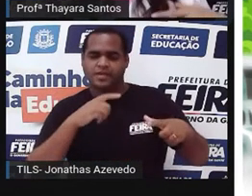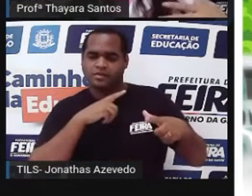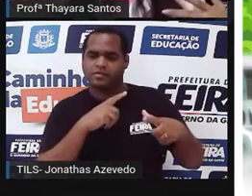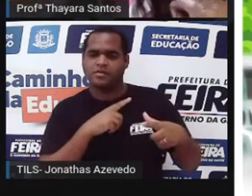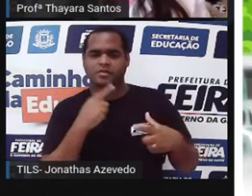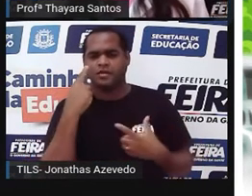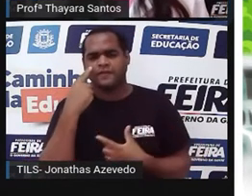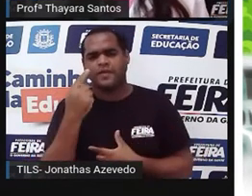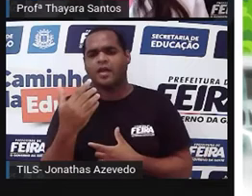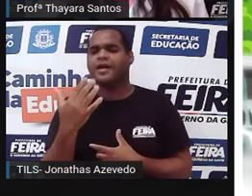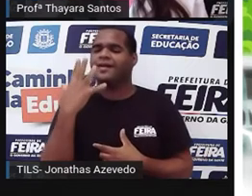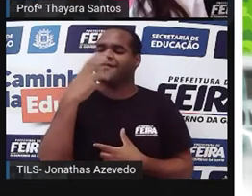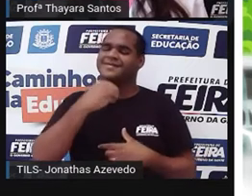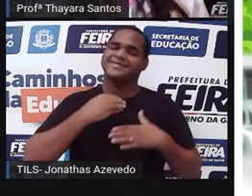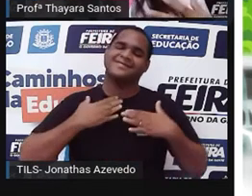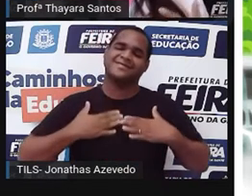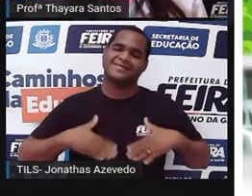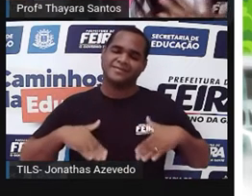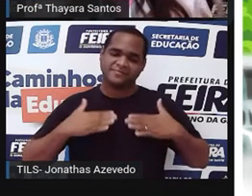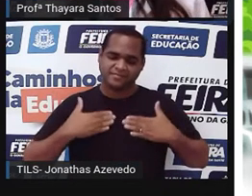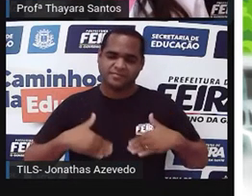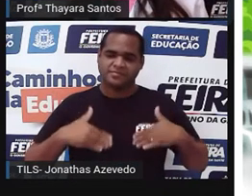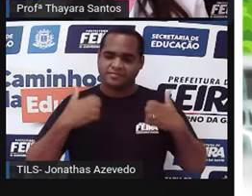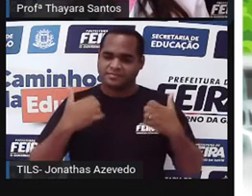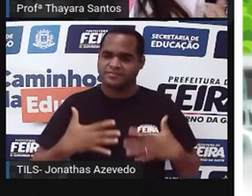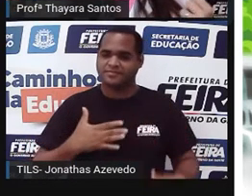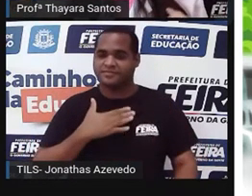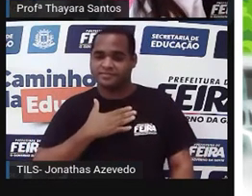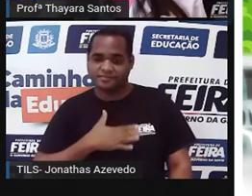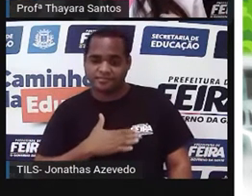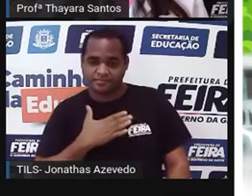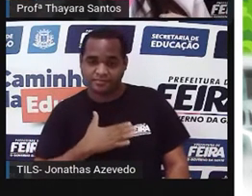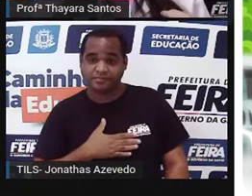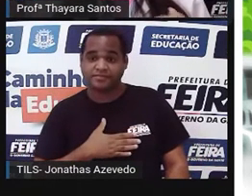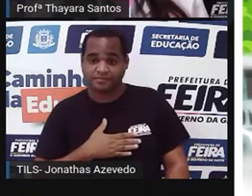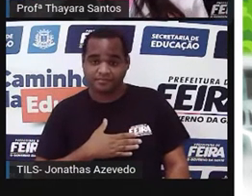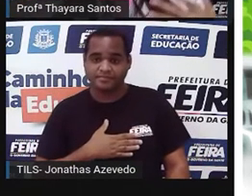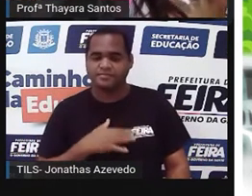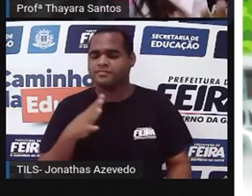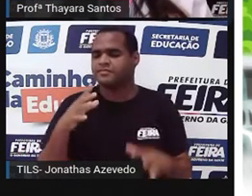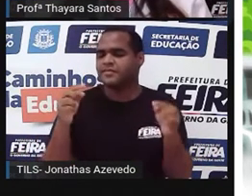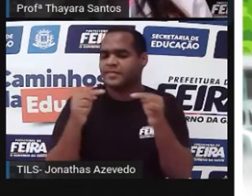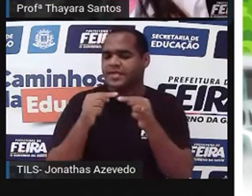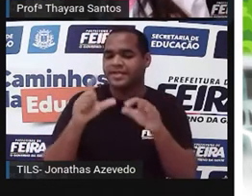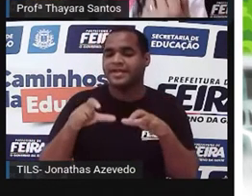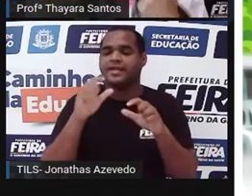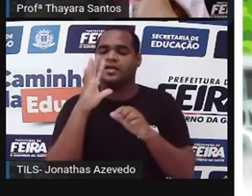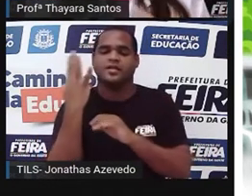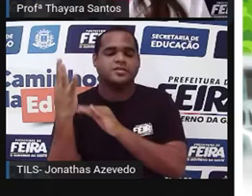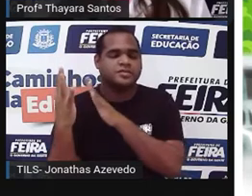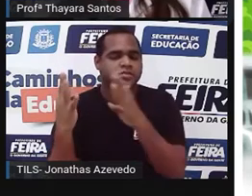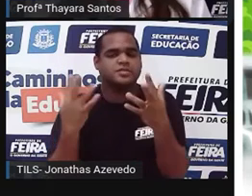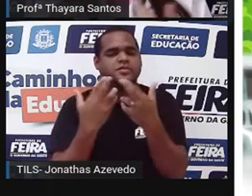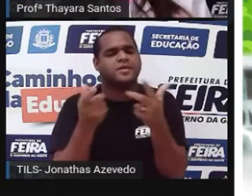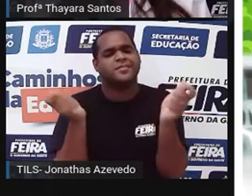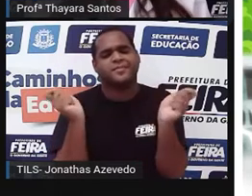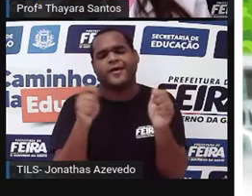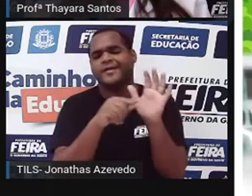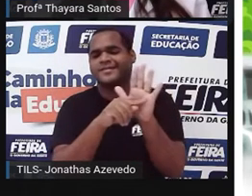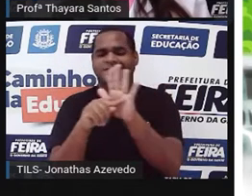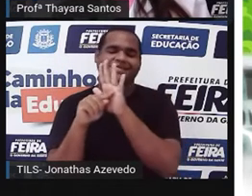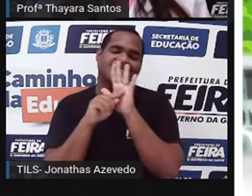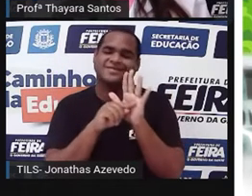você começa a ficar relaxado, né? Dá aquela sensação de bem-estar. Isso é uma coisa que a natureza está proporcionando para a gente. E